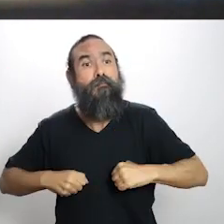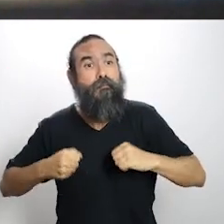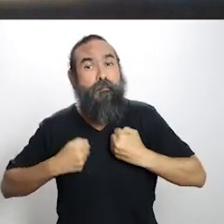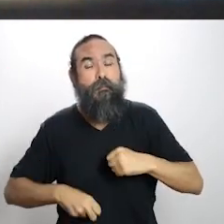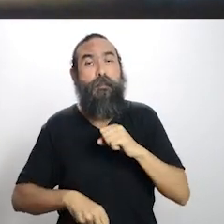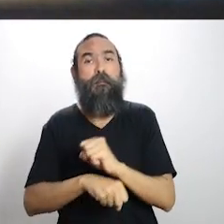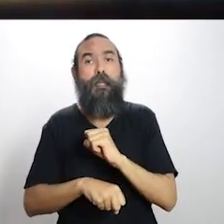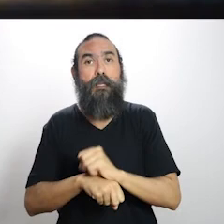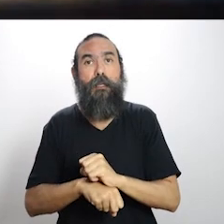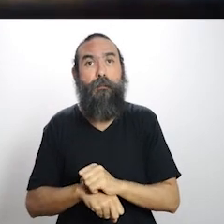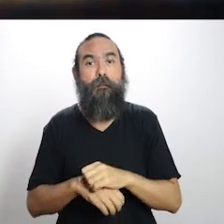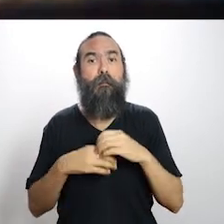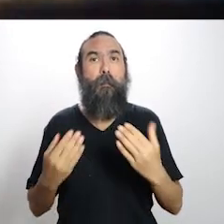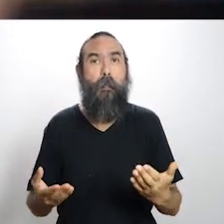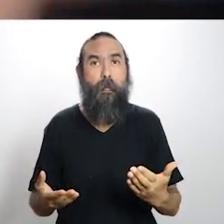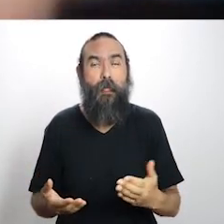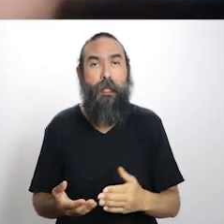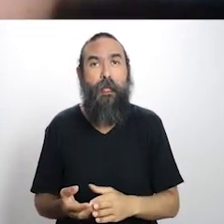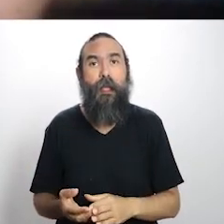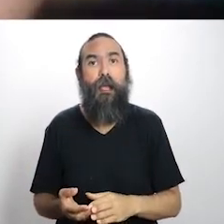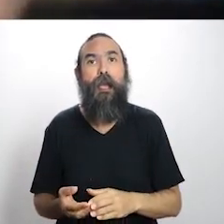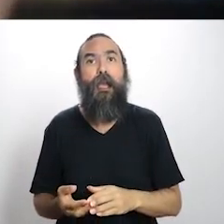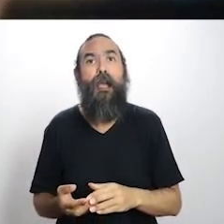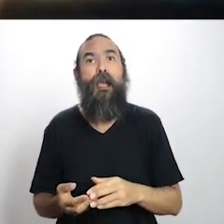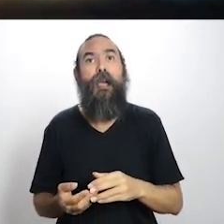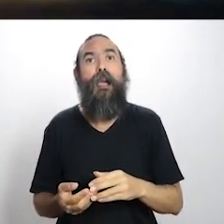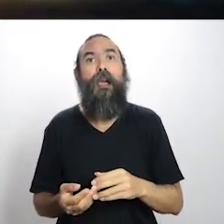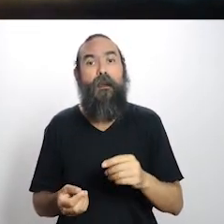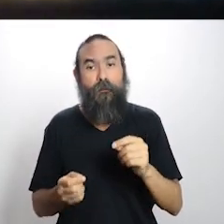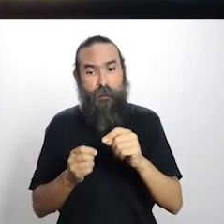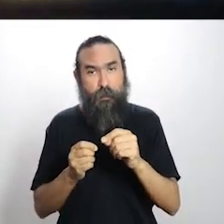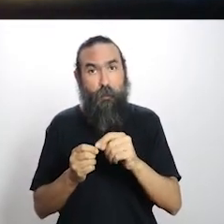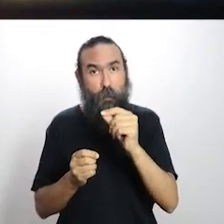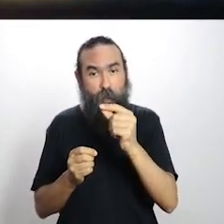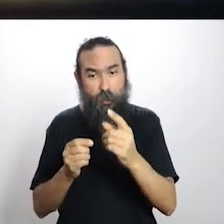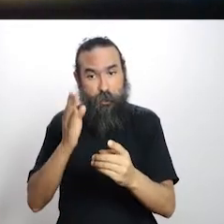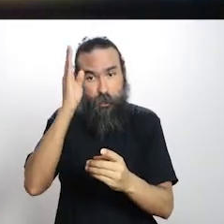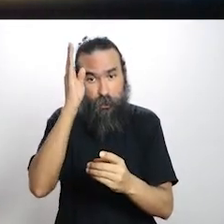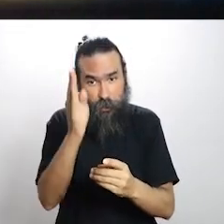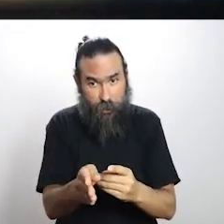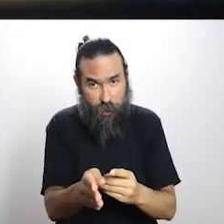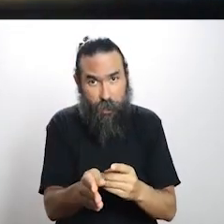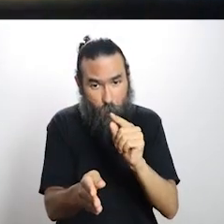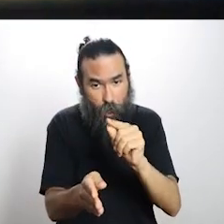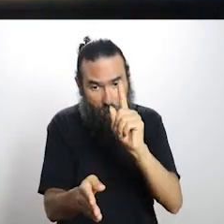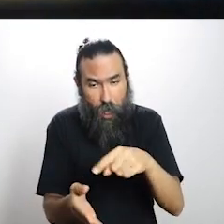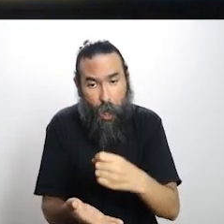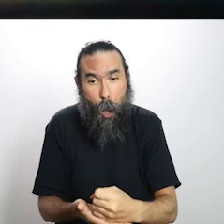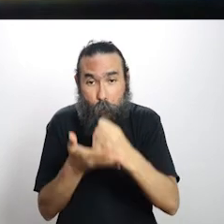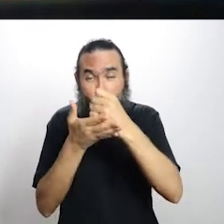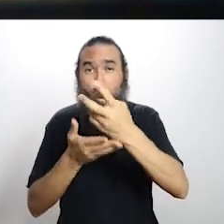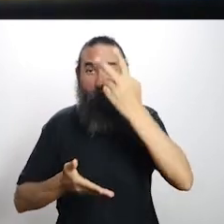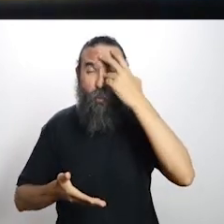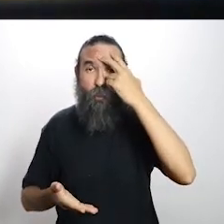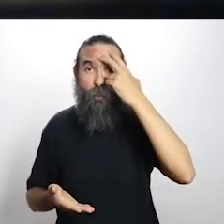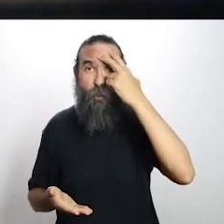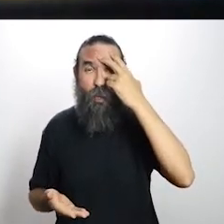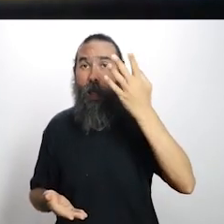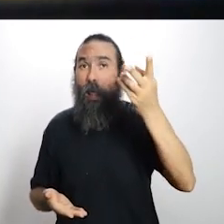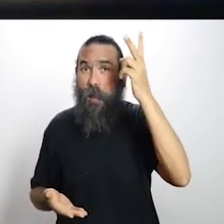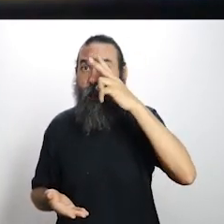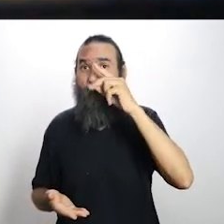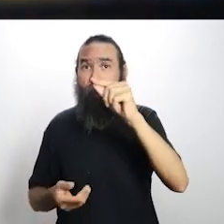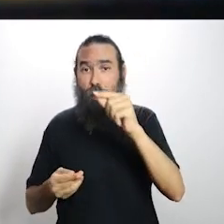sobre as três, as medidas diretas, que ela trata especificamente da renda básica cultura, lembrando que o